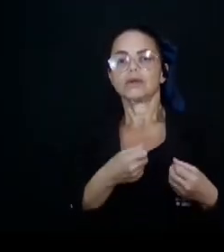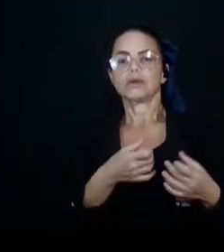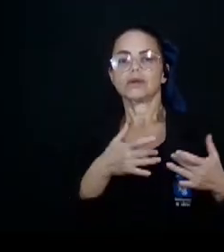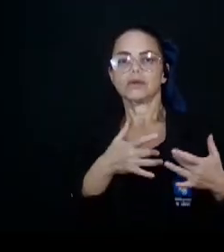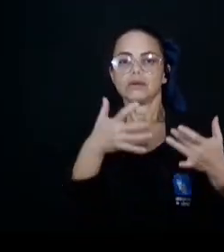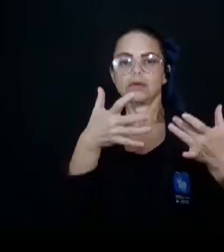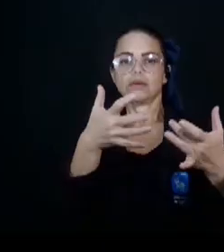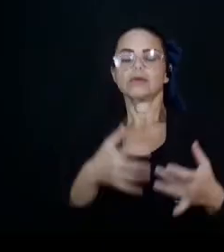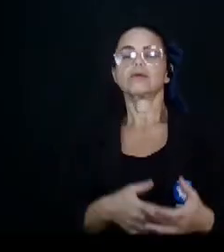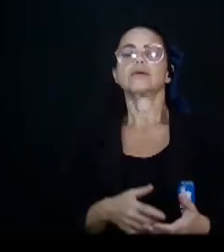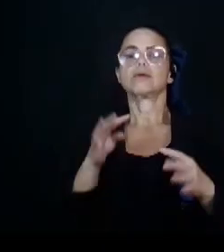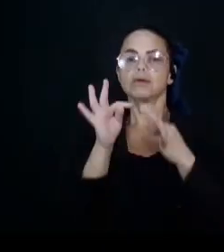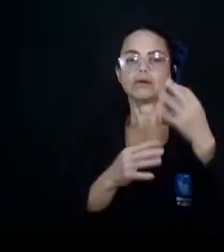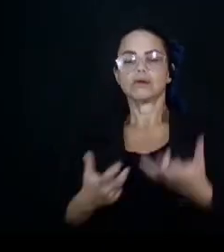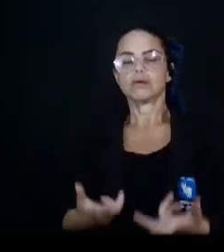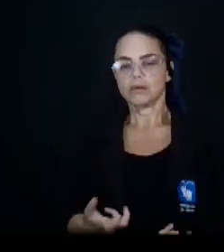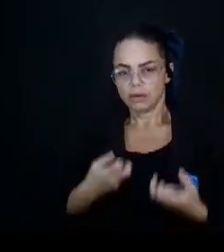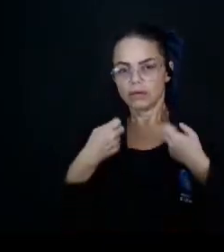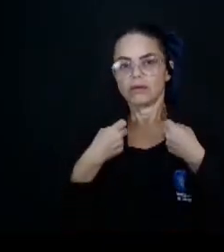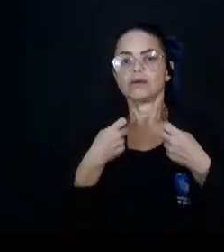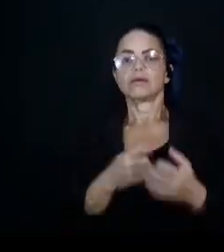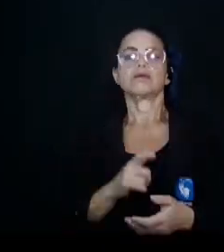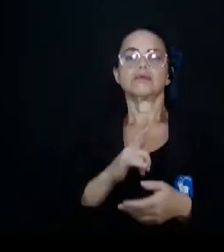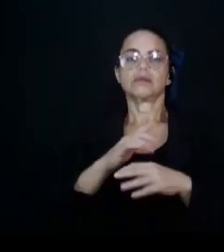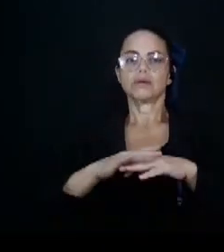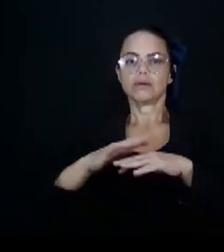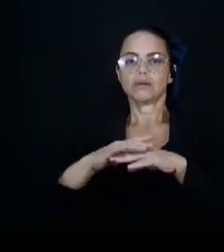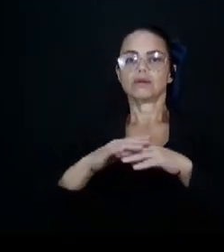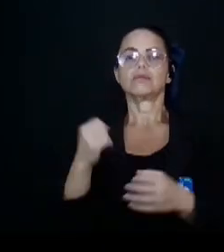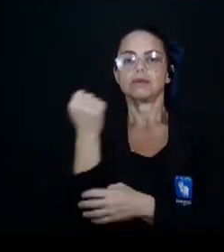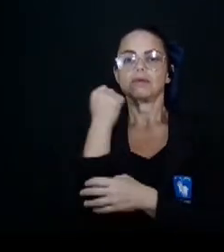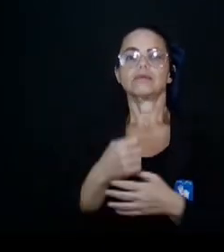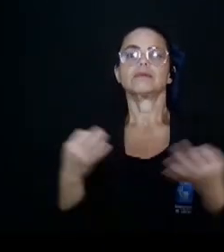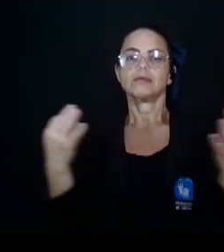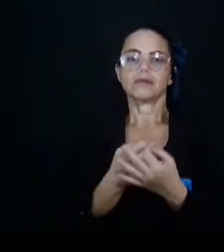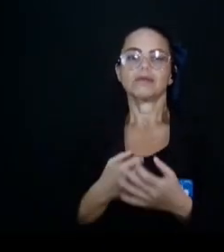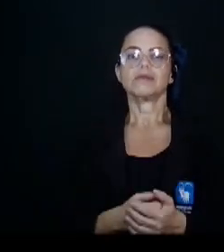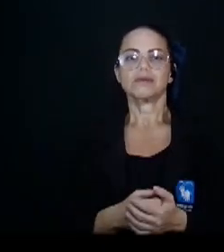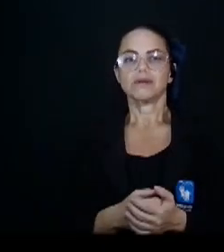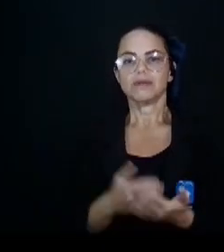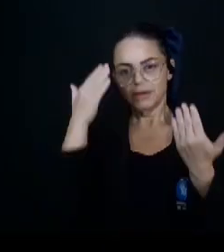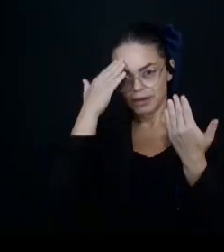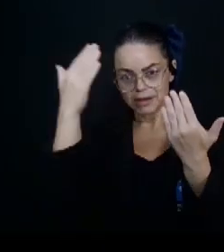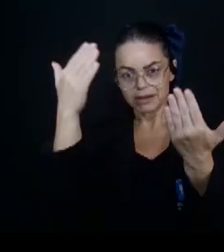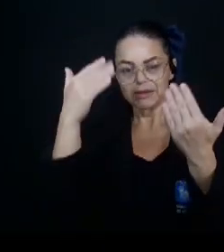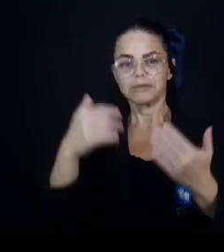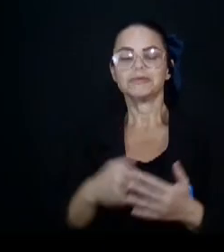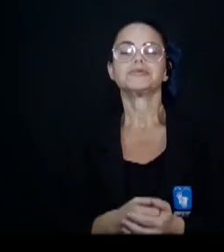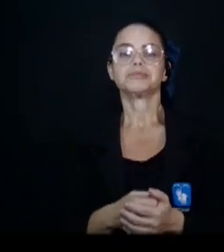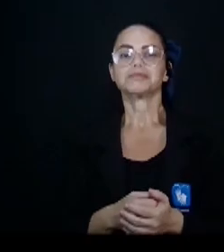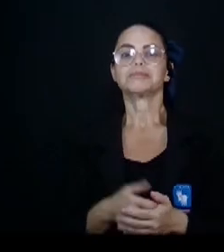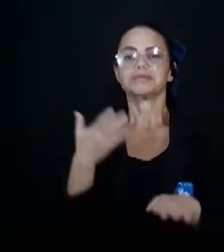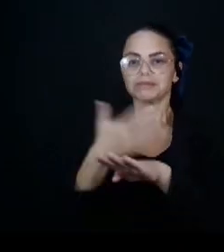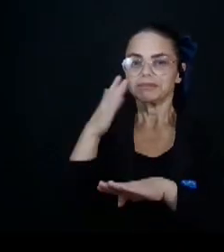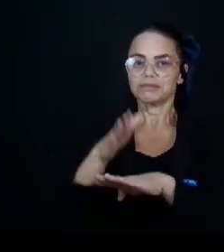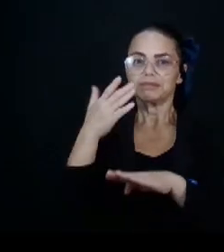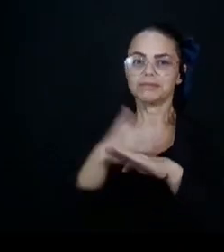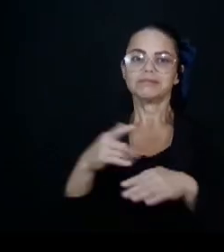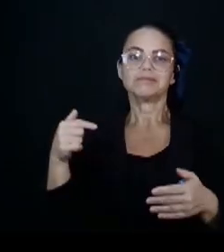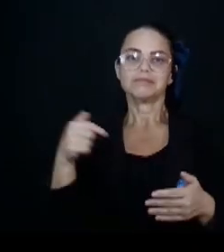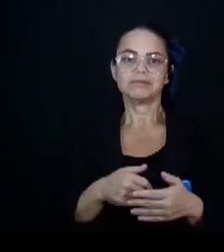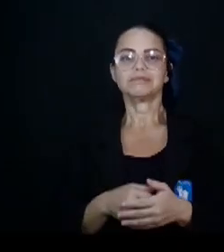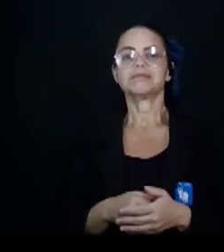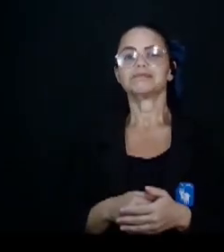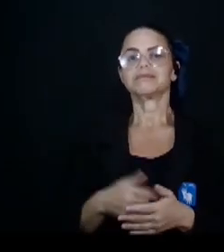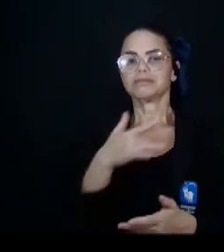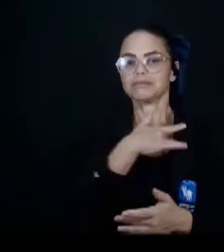oncológico e tratamento de doenças crônicas. Perfeito, Jamília. Eu quero agradecer a sua participação aqui no Saúde é Vida,